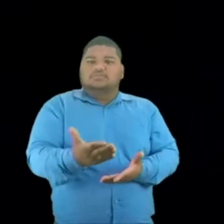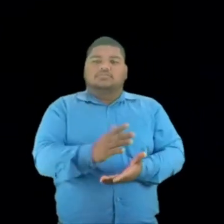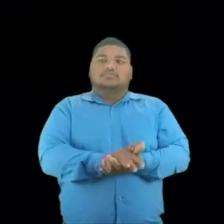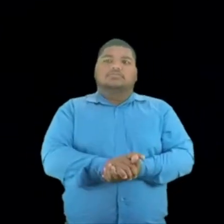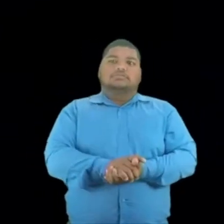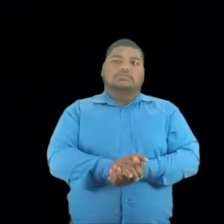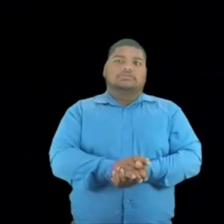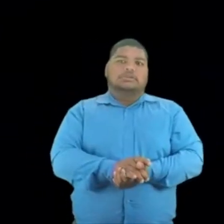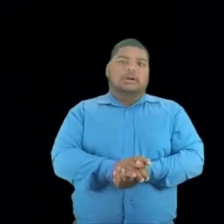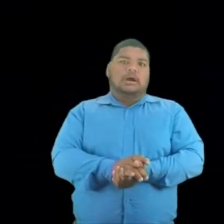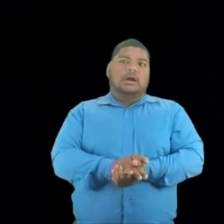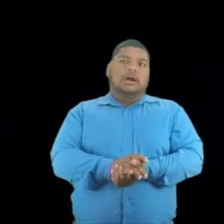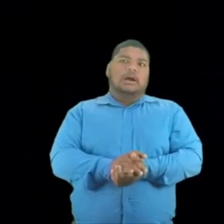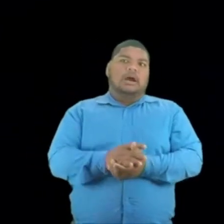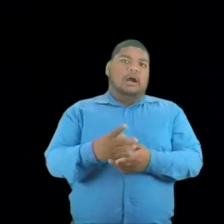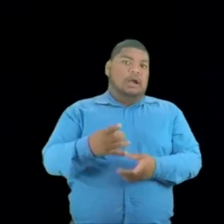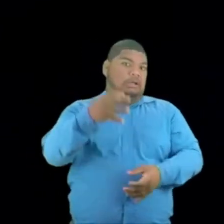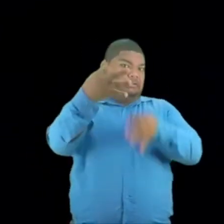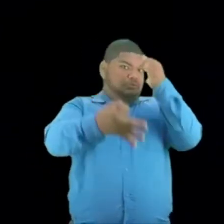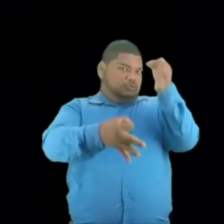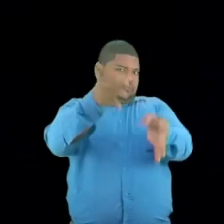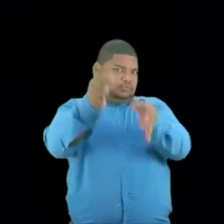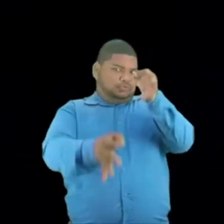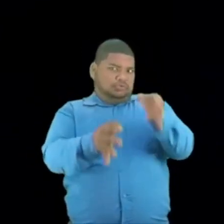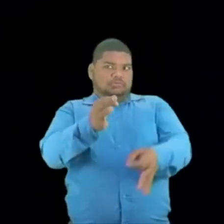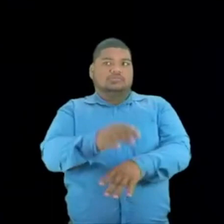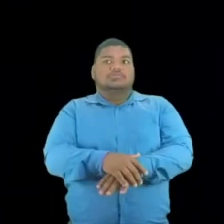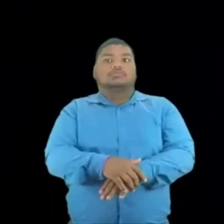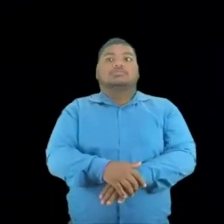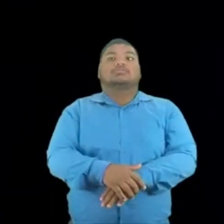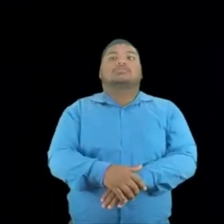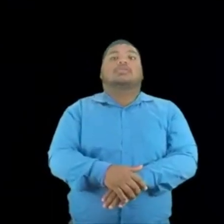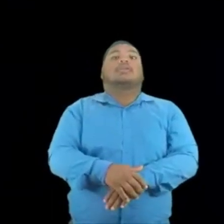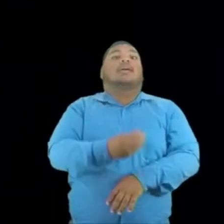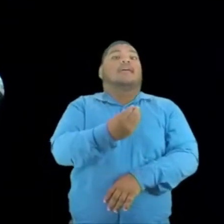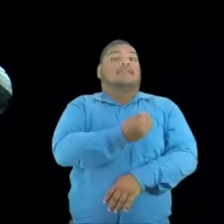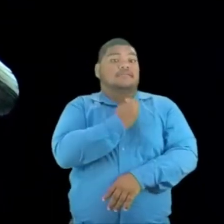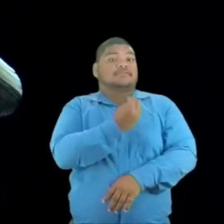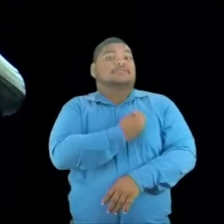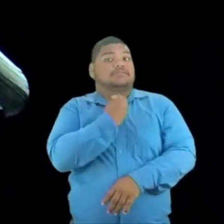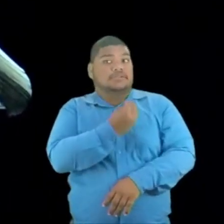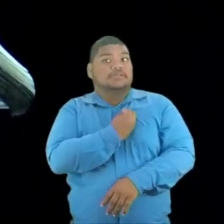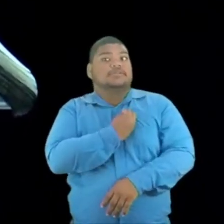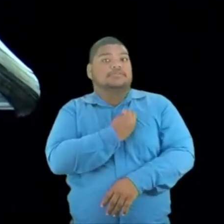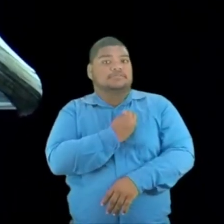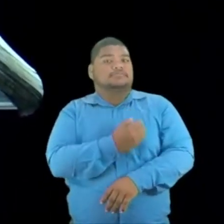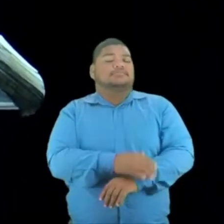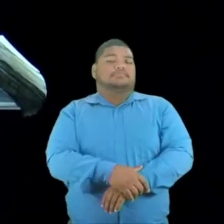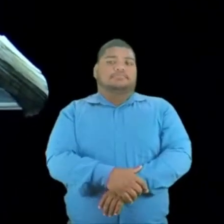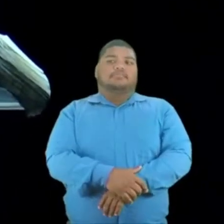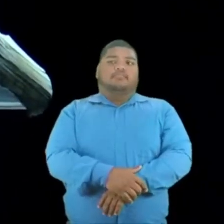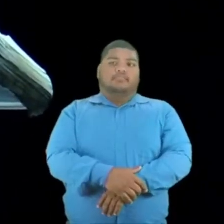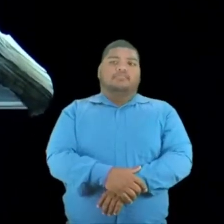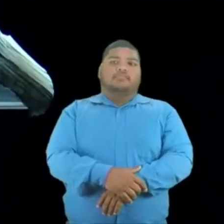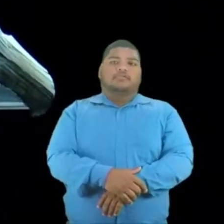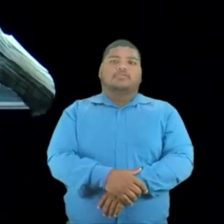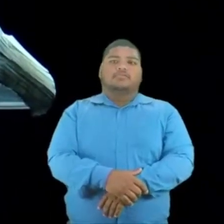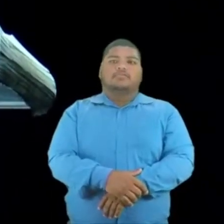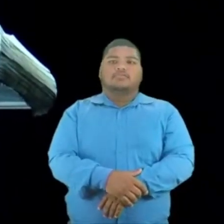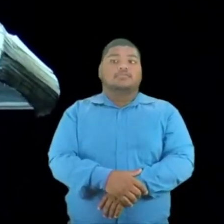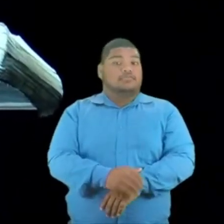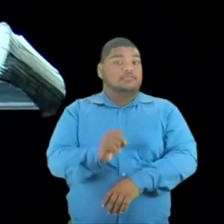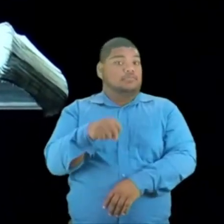Ai, mas foram muito injustas. A vida é. Essa é a verdade, a vida é.